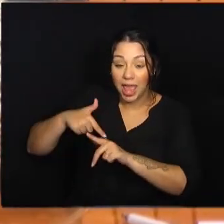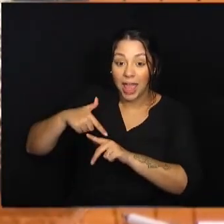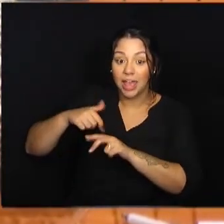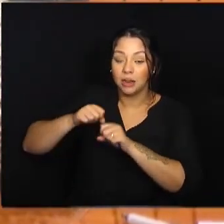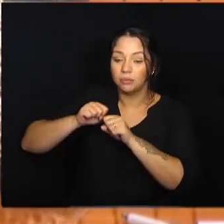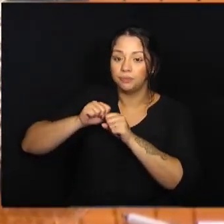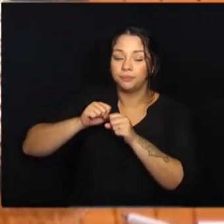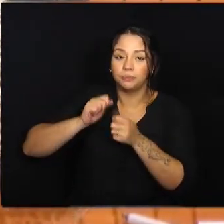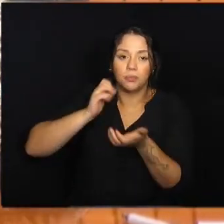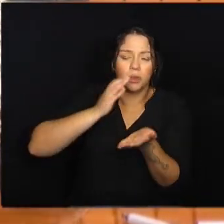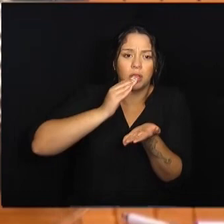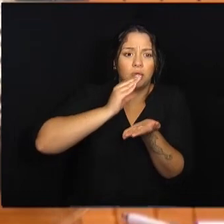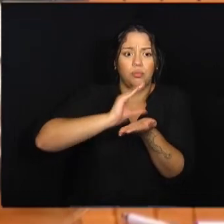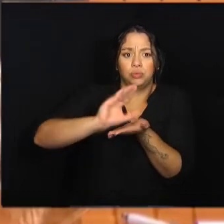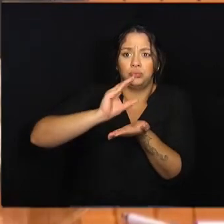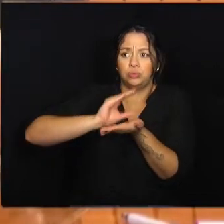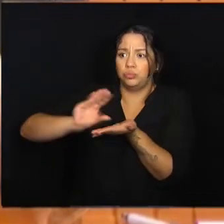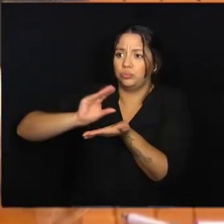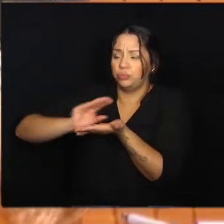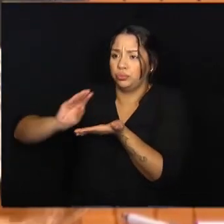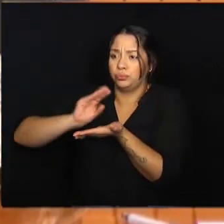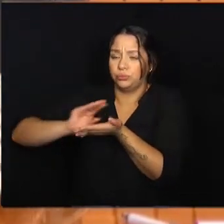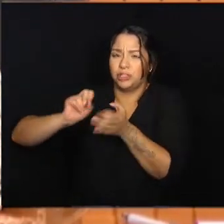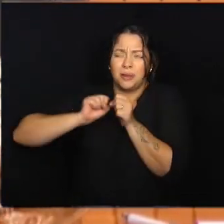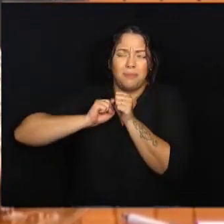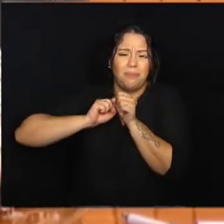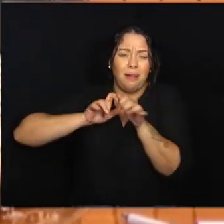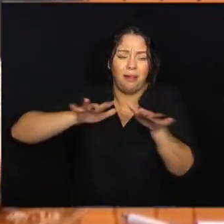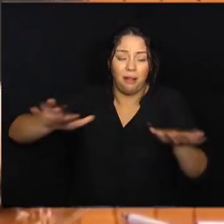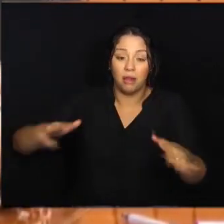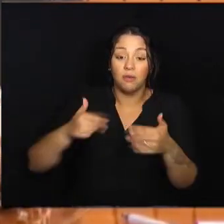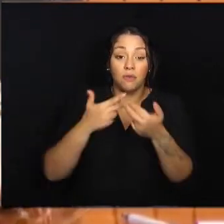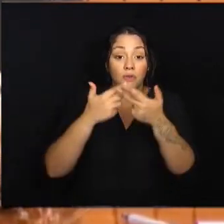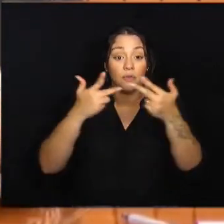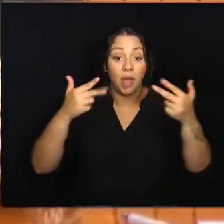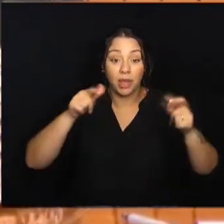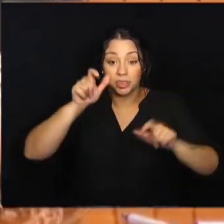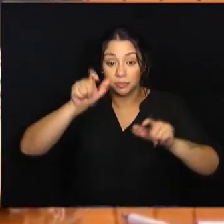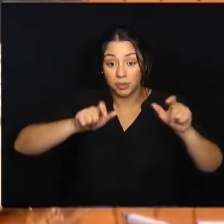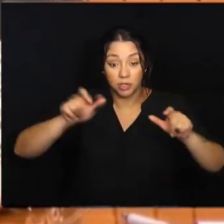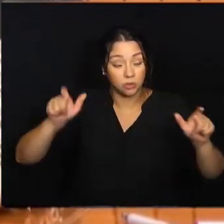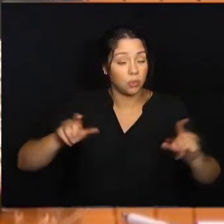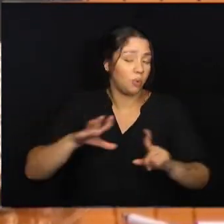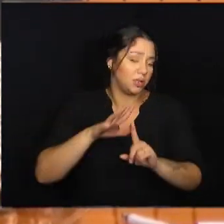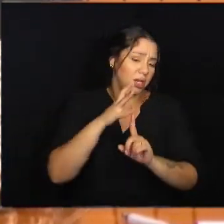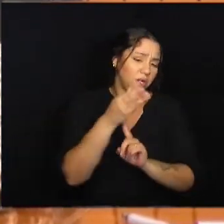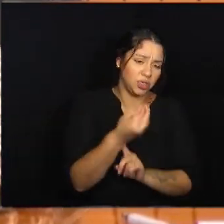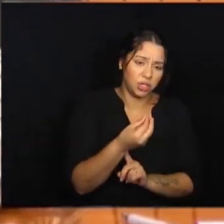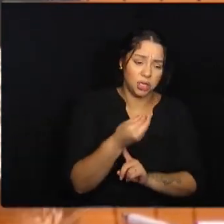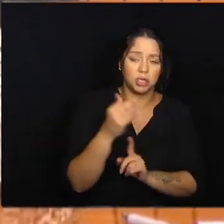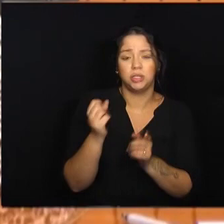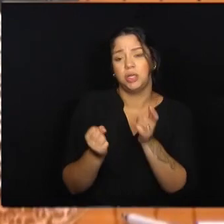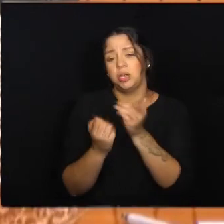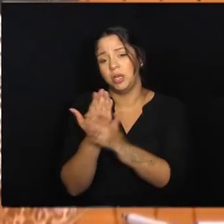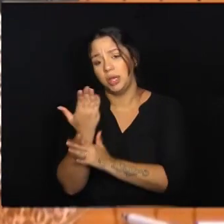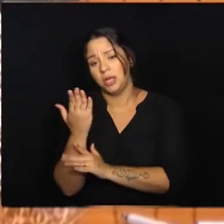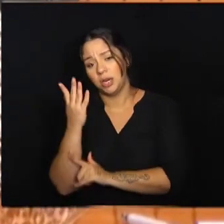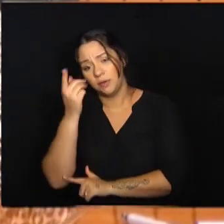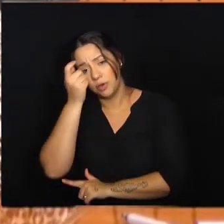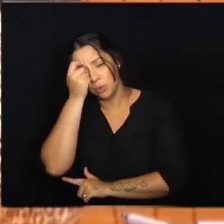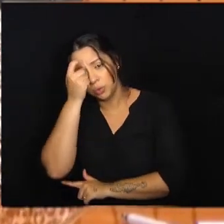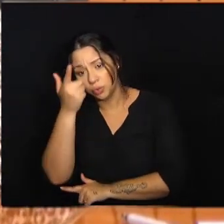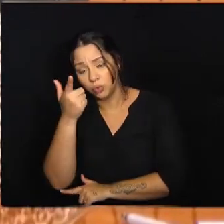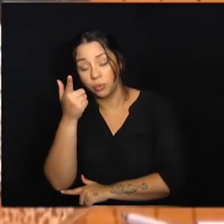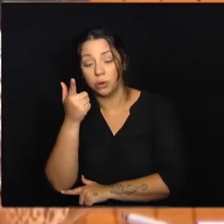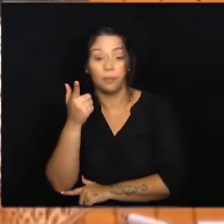então o objetivo era atender o maior número de artistas, de fazedores de cultura.